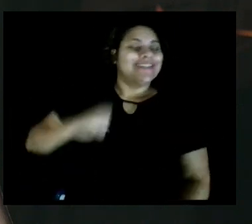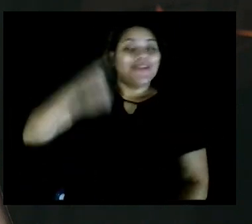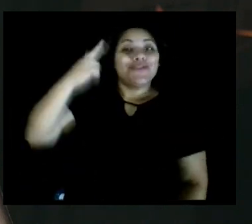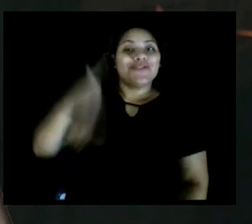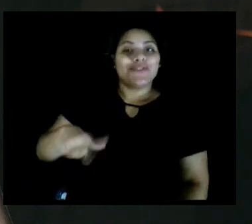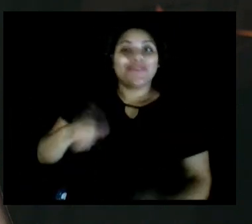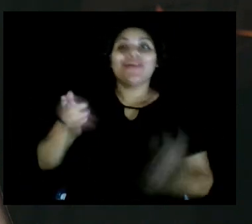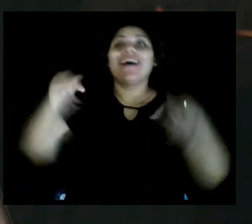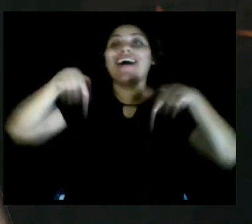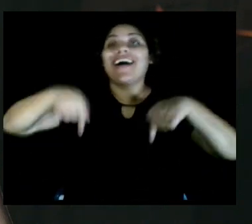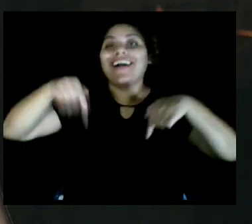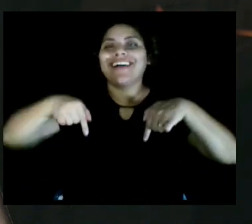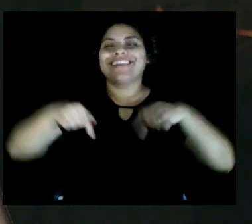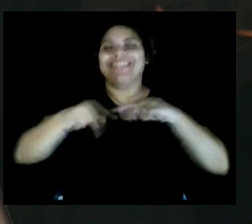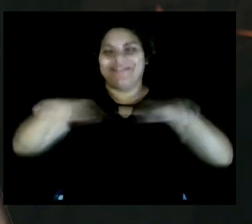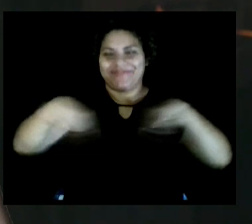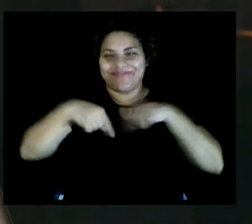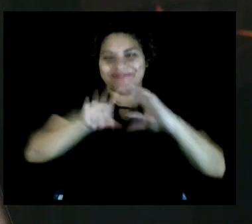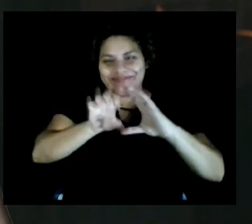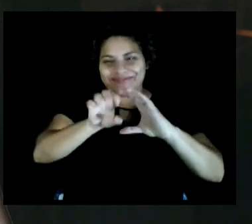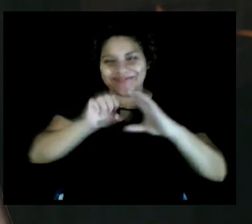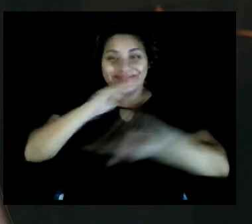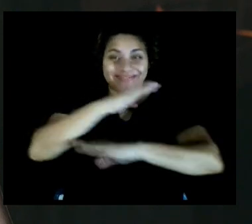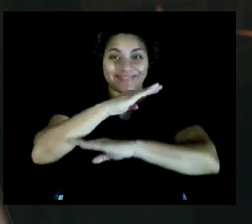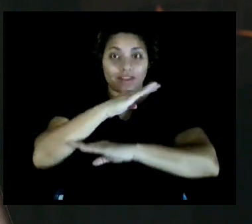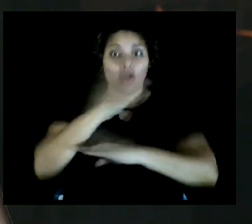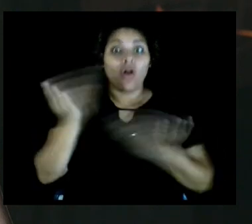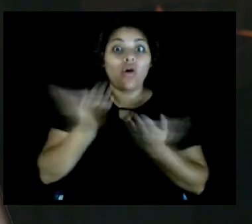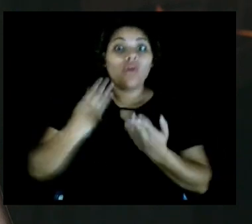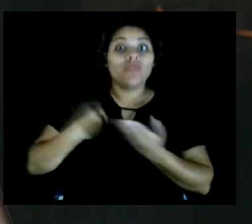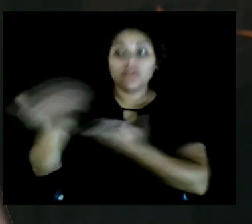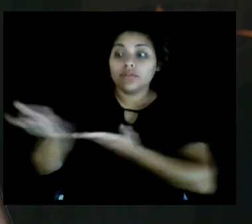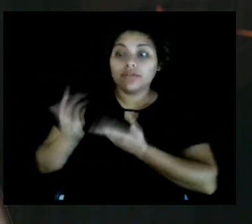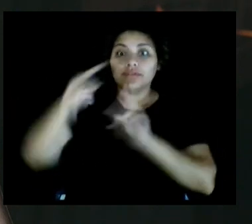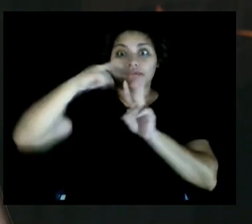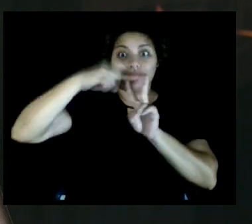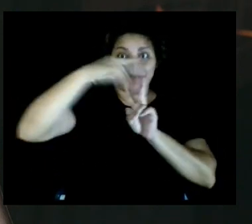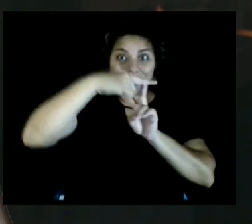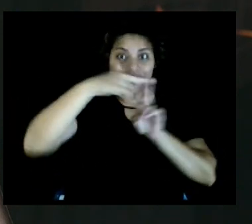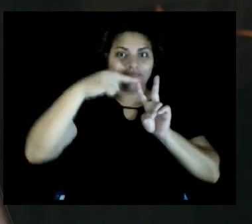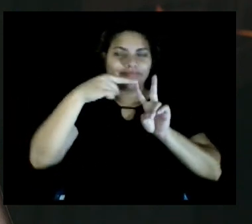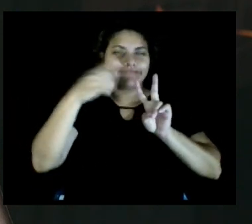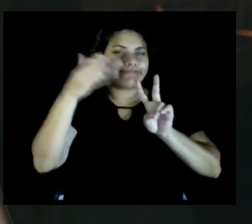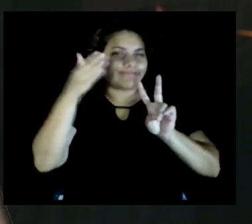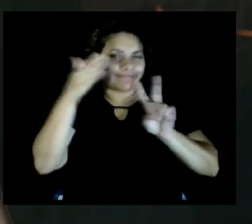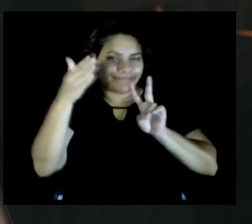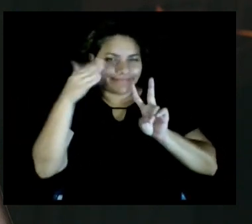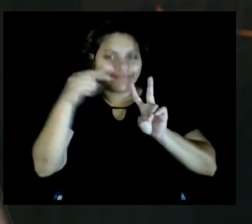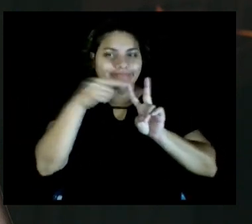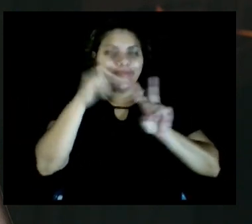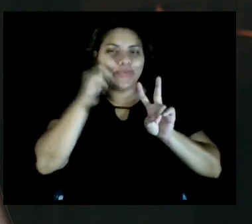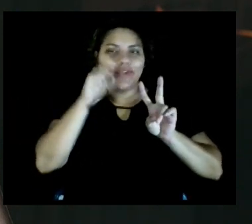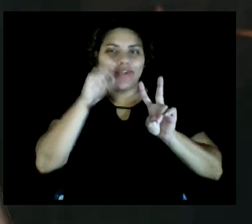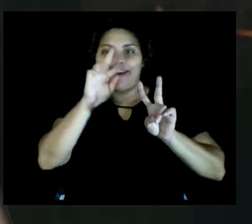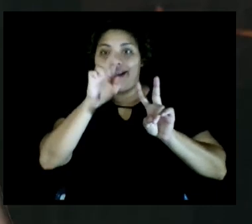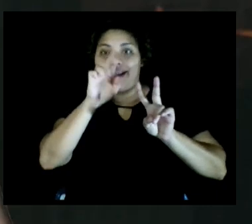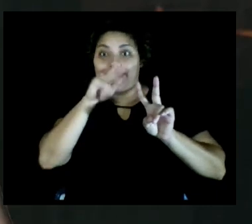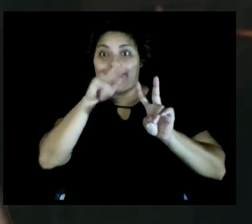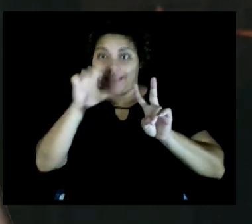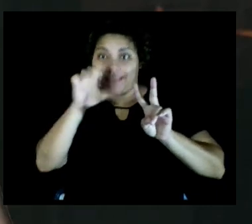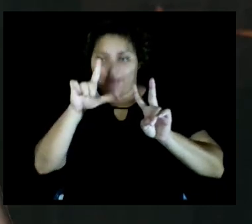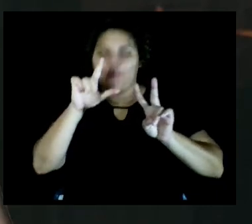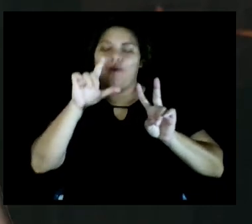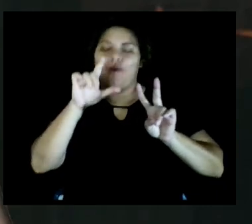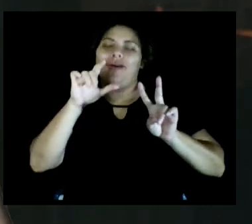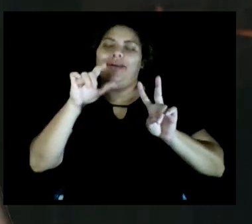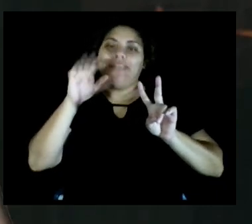só que legal, estou aqui com a psicanalista Raquel Cristina e pelo Zoom nós vamos receber a psicóloga